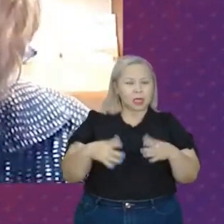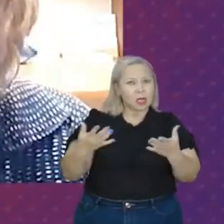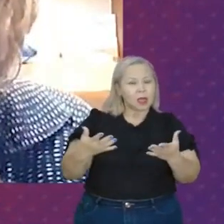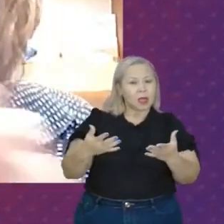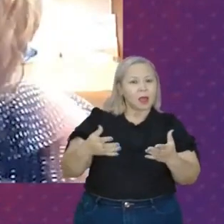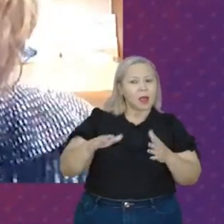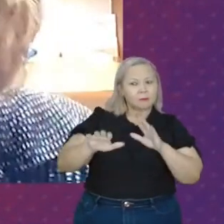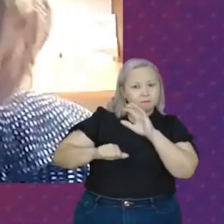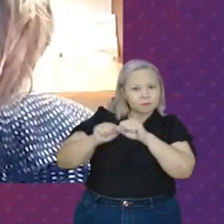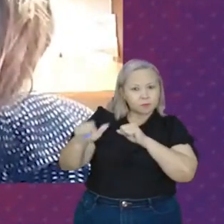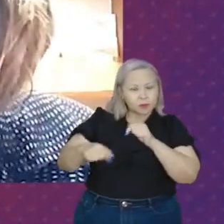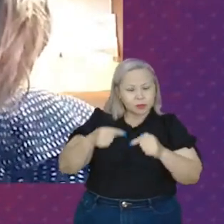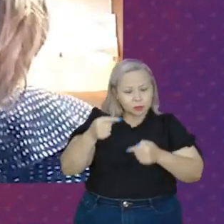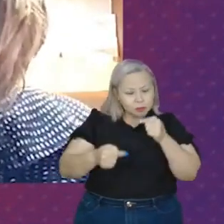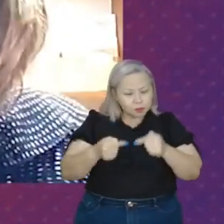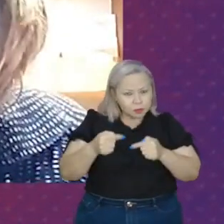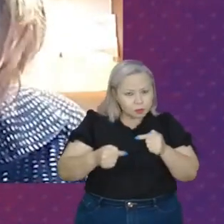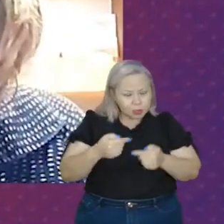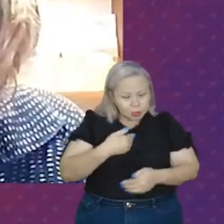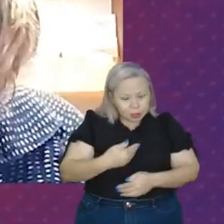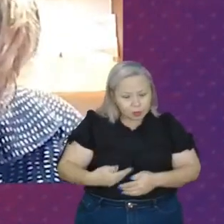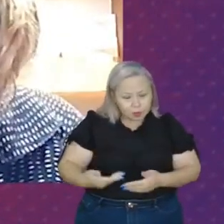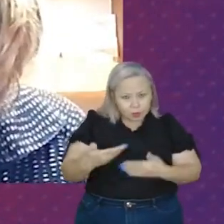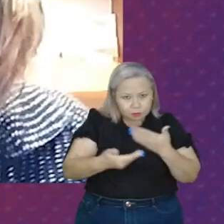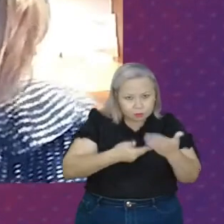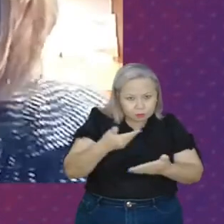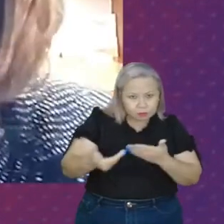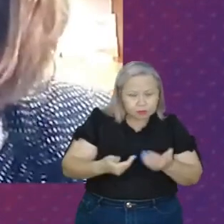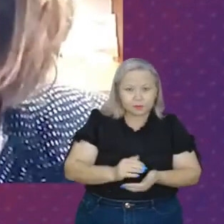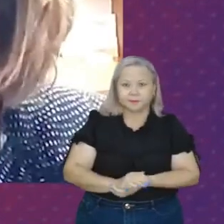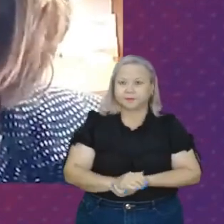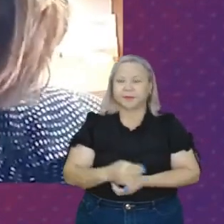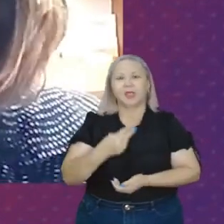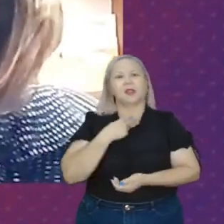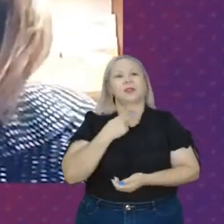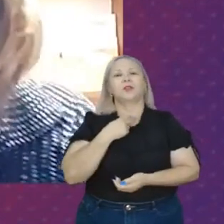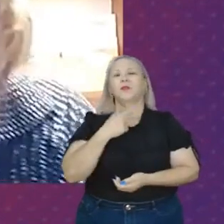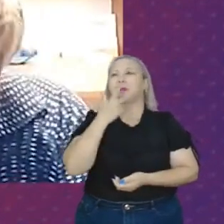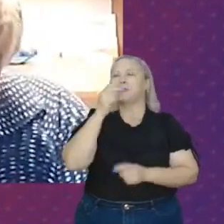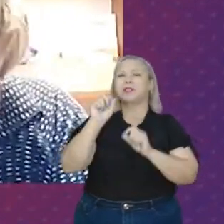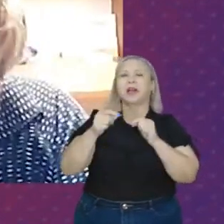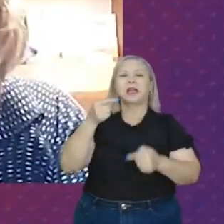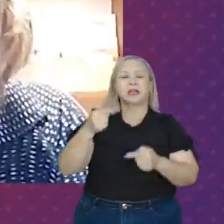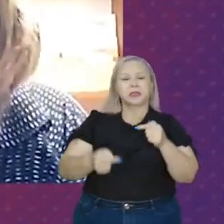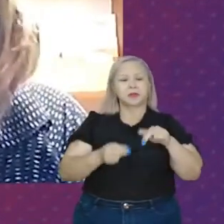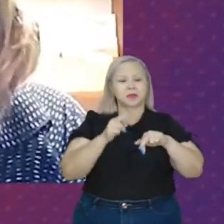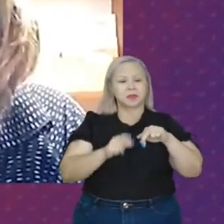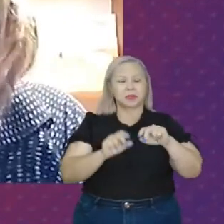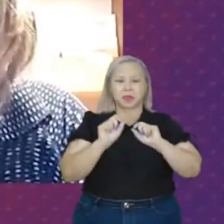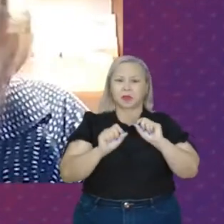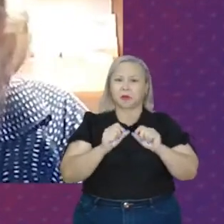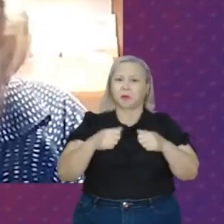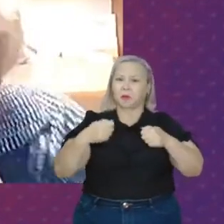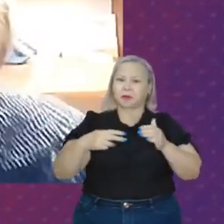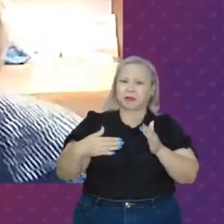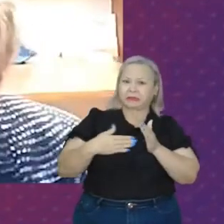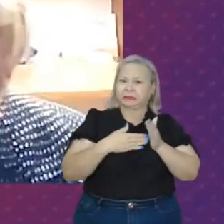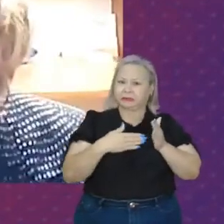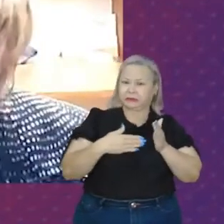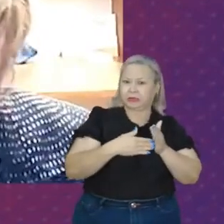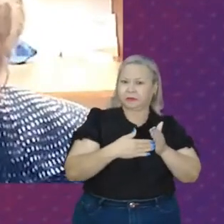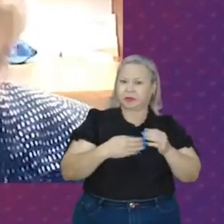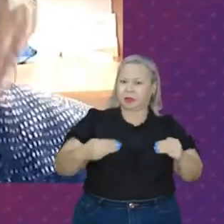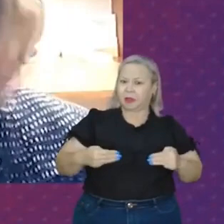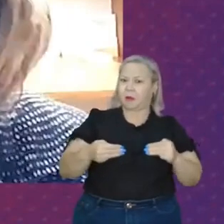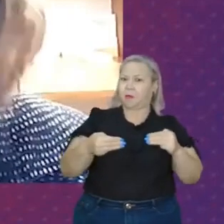públicas intersetoriais. Nós não podemos achar que a discussão de gênero ela tem que ficar restrita ao